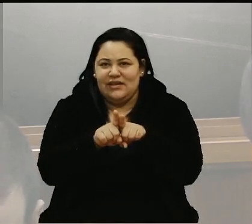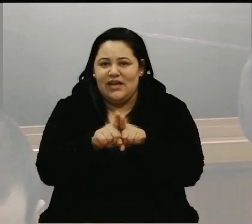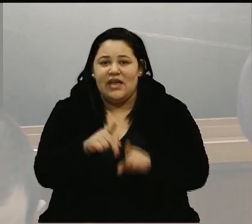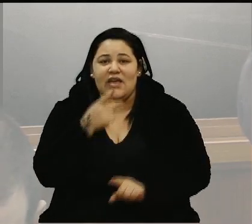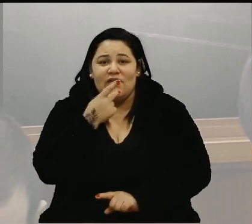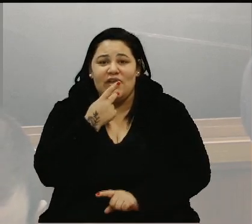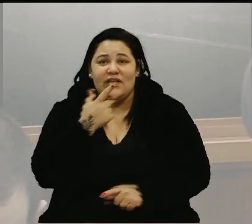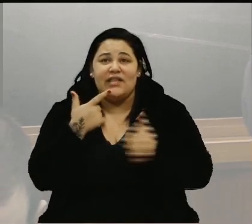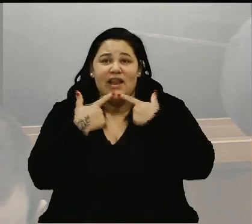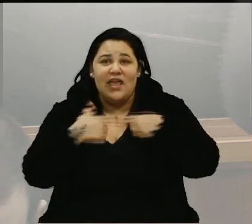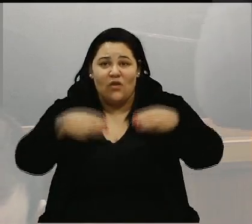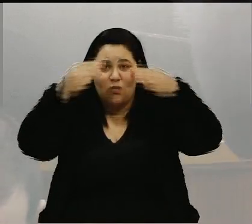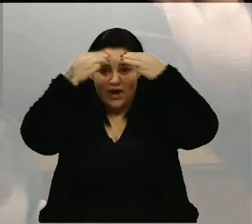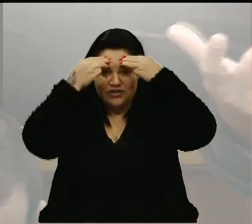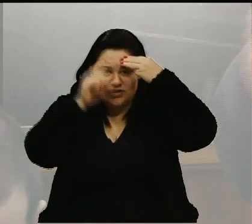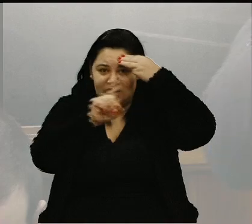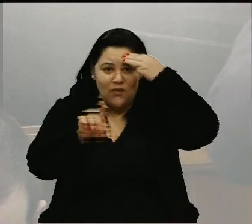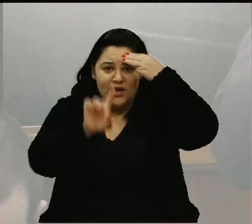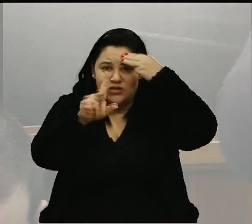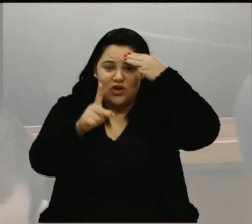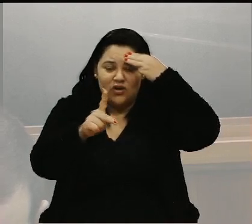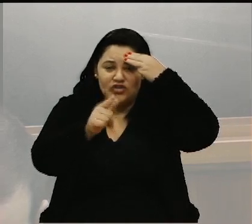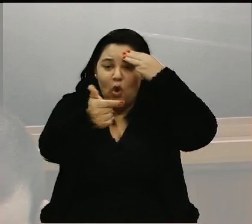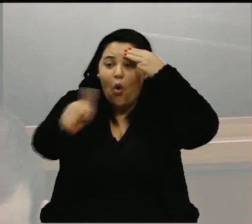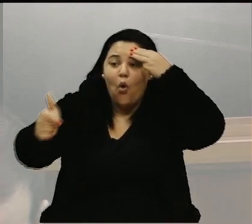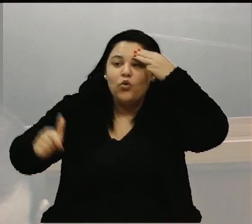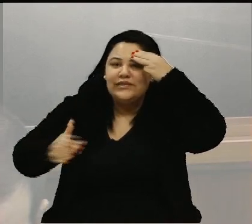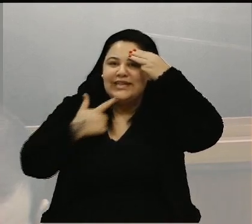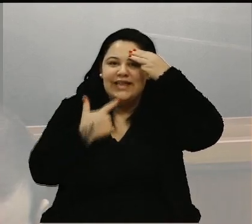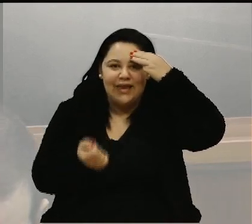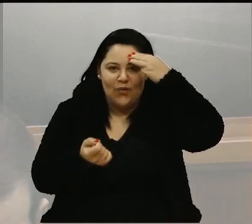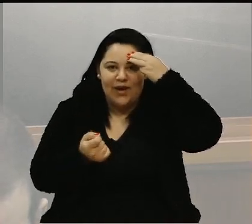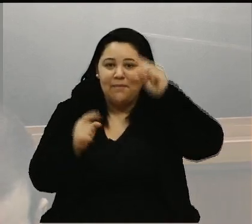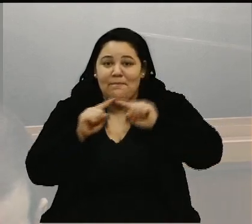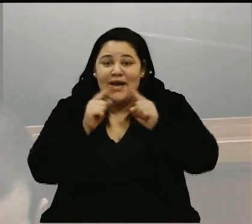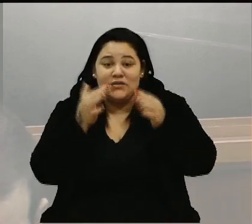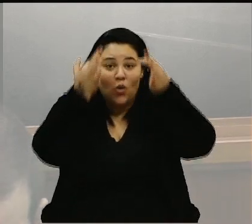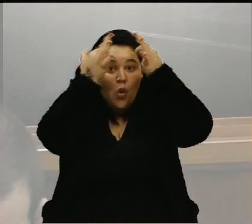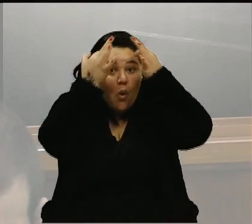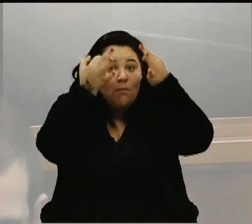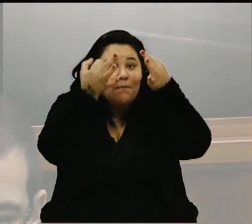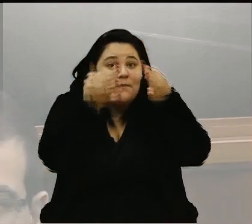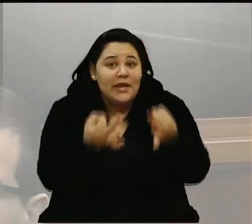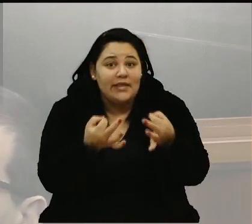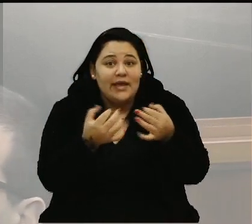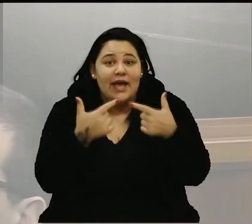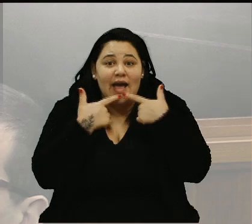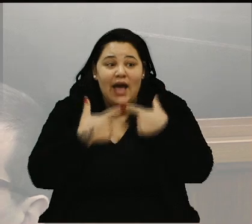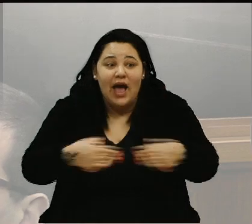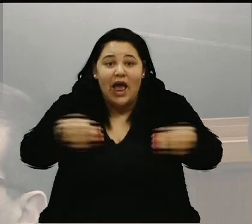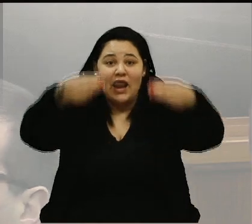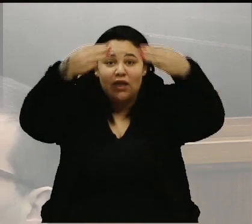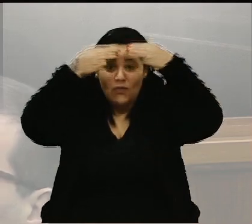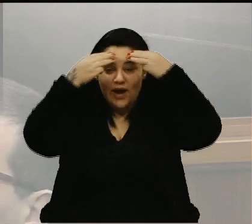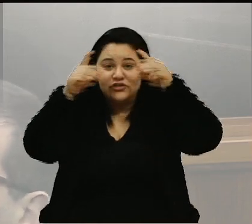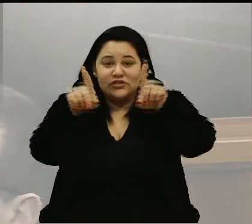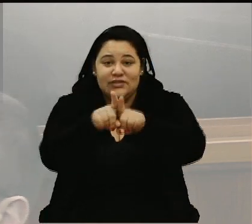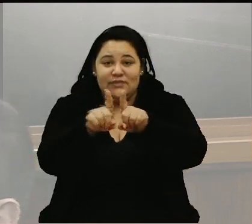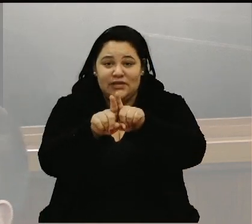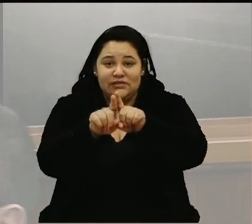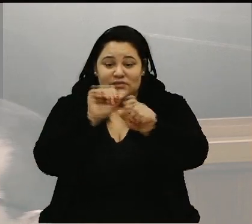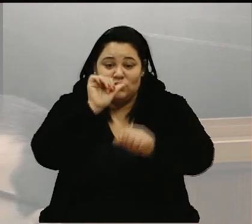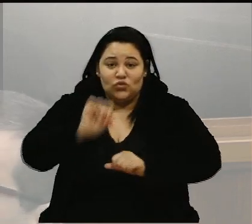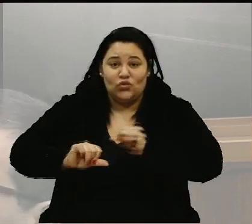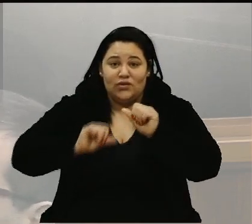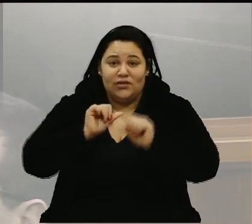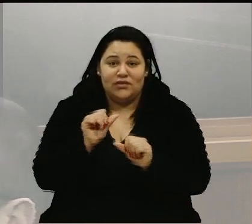linguagem, não é só no sentido de falar outras línguas, mas é entender a linguagem como algo em contínua mudança,